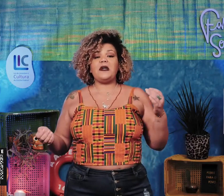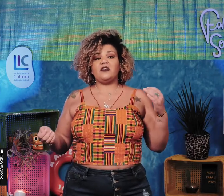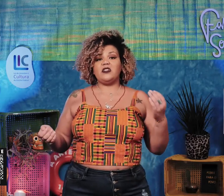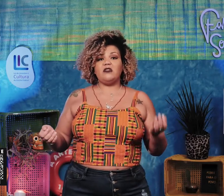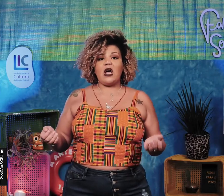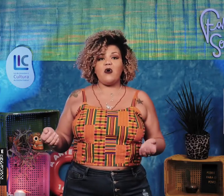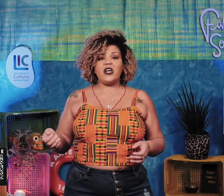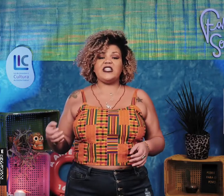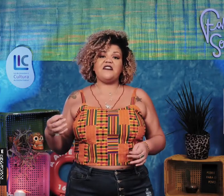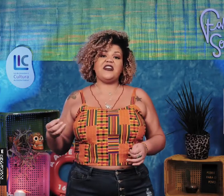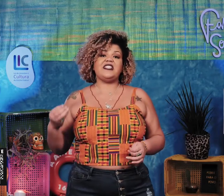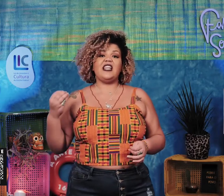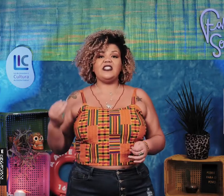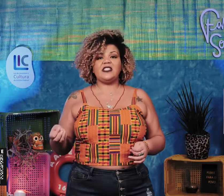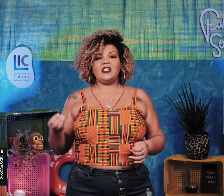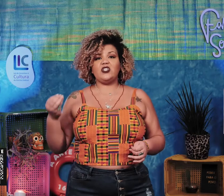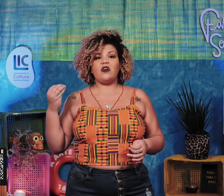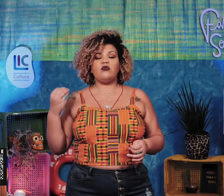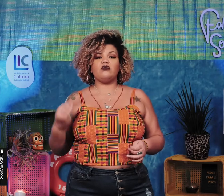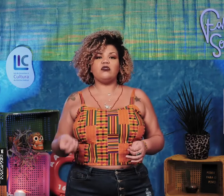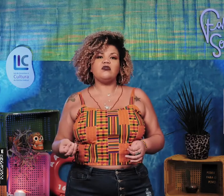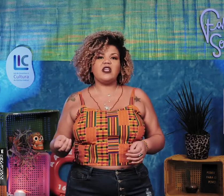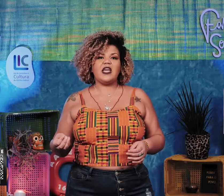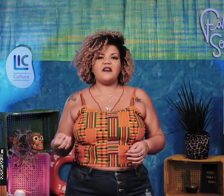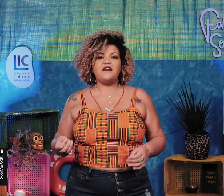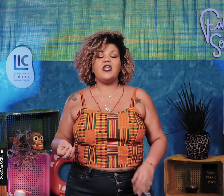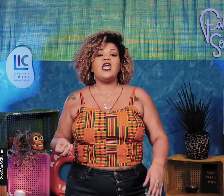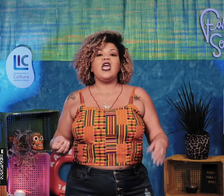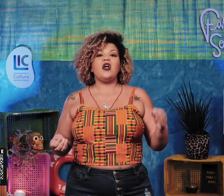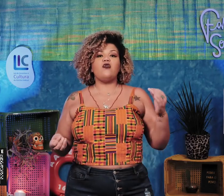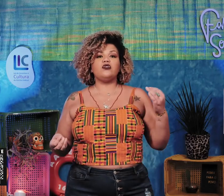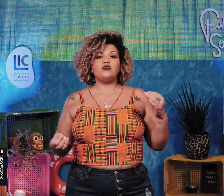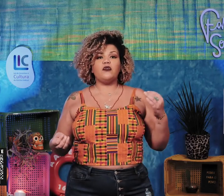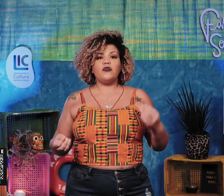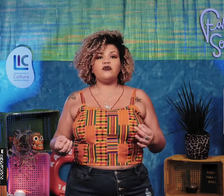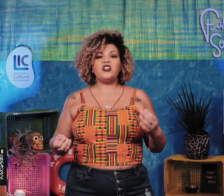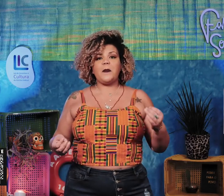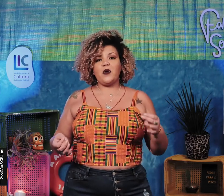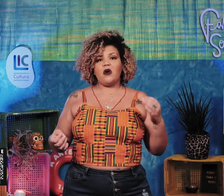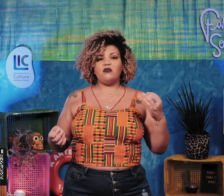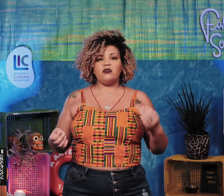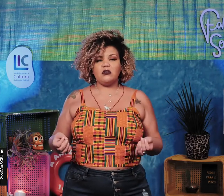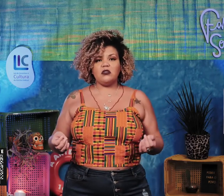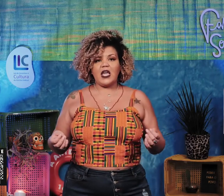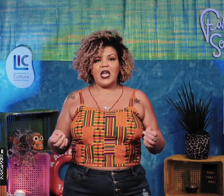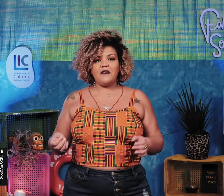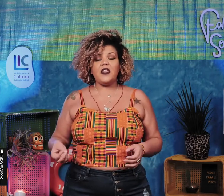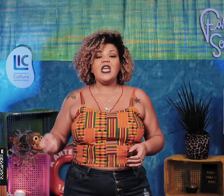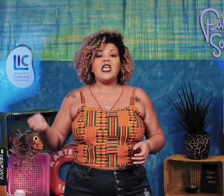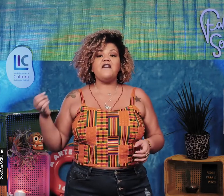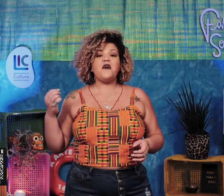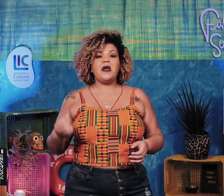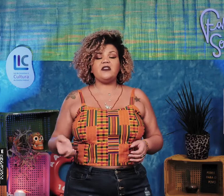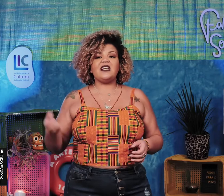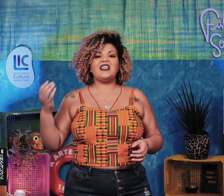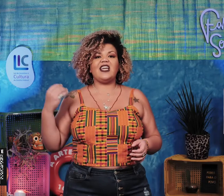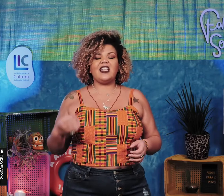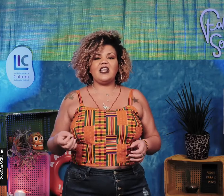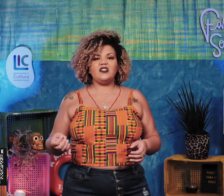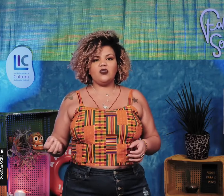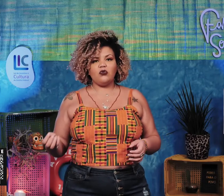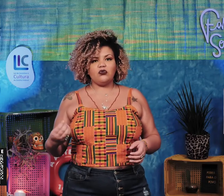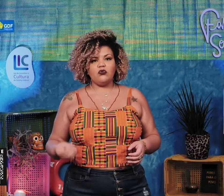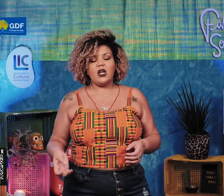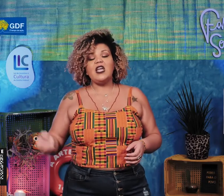criativa Com patrocínio da Oi através da lei de incentivo à cultura do DF recursos do Fundo de apoio à cultura do DF e